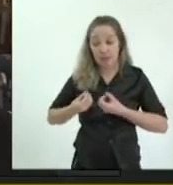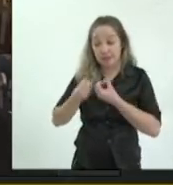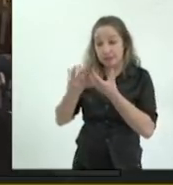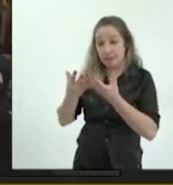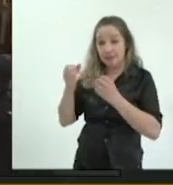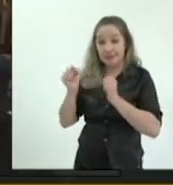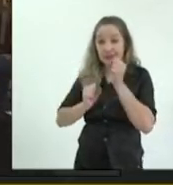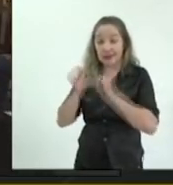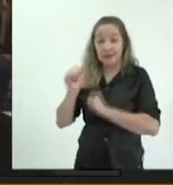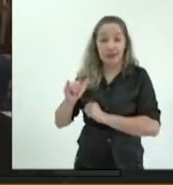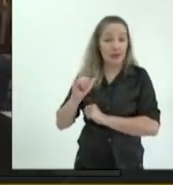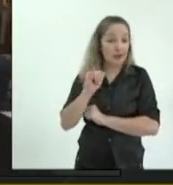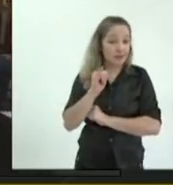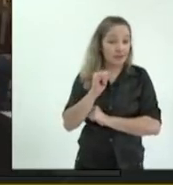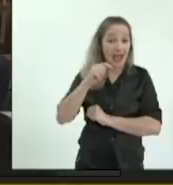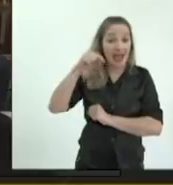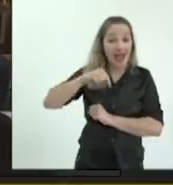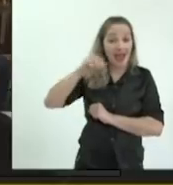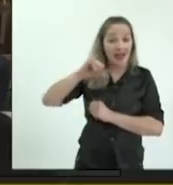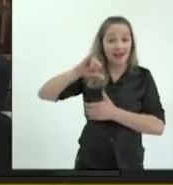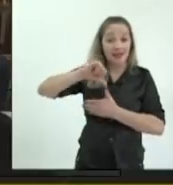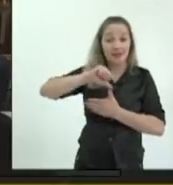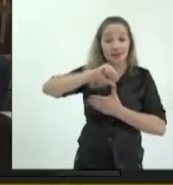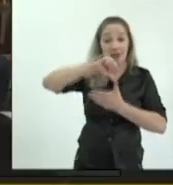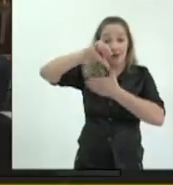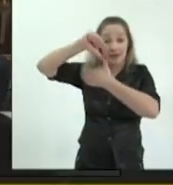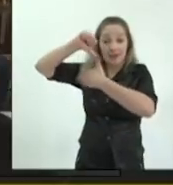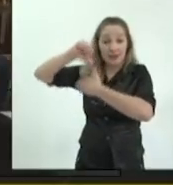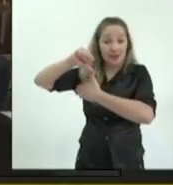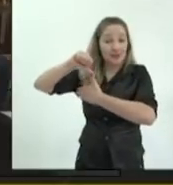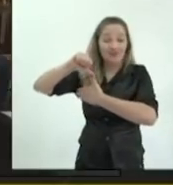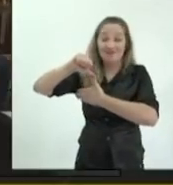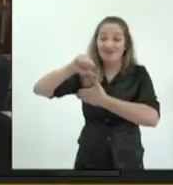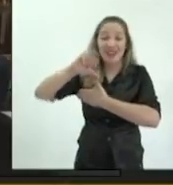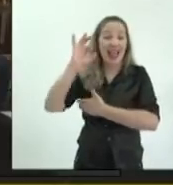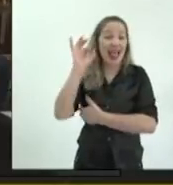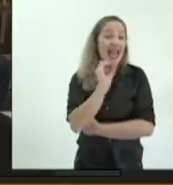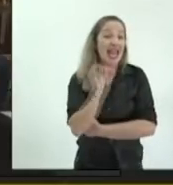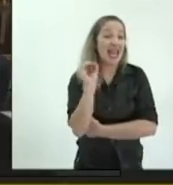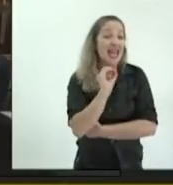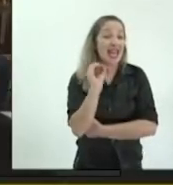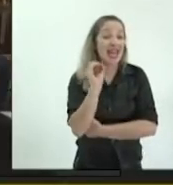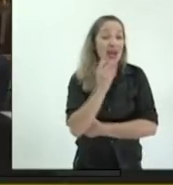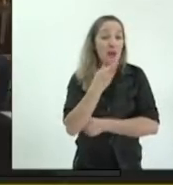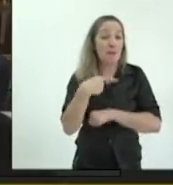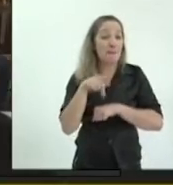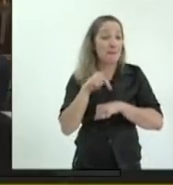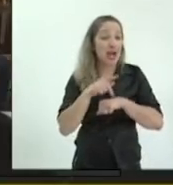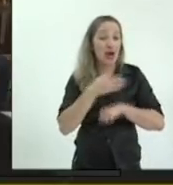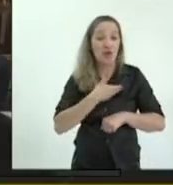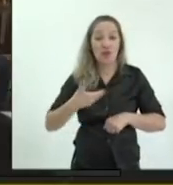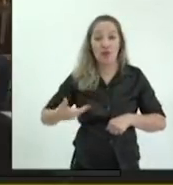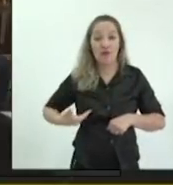nenhum dos países da América do Sul, os governos financiaram as empresas aéreas, diferentemente da Europa e dos